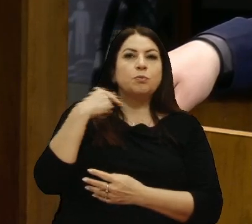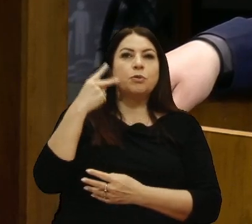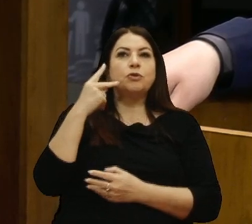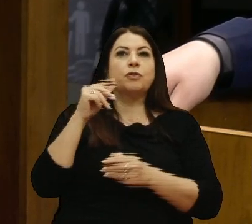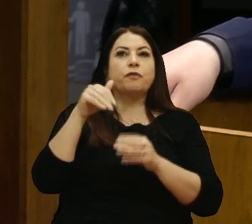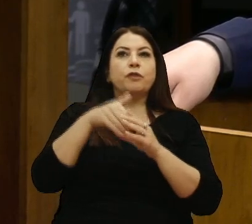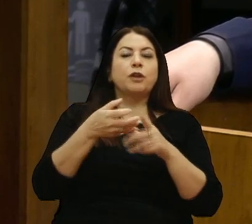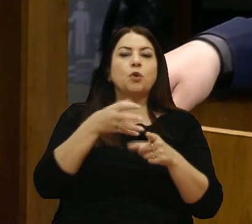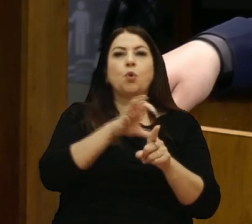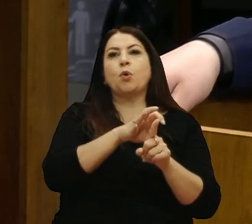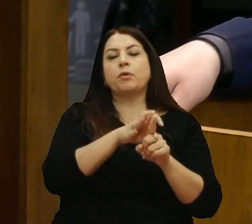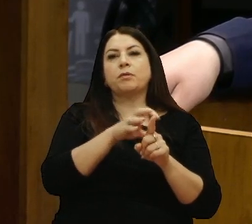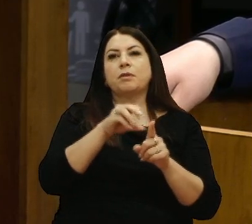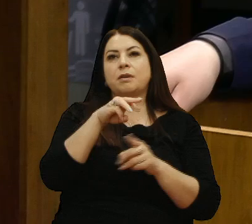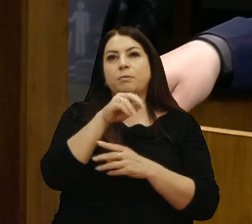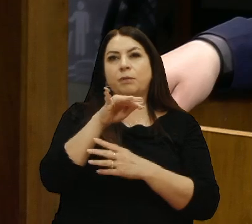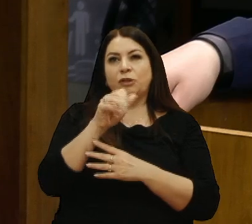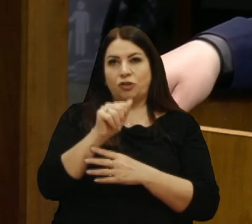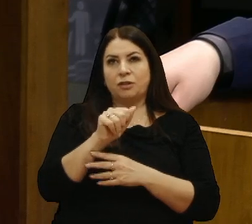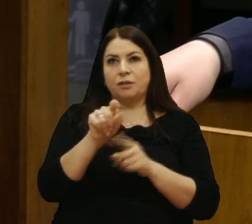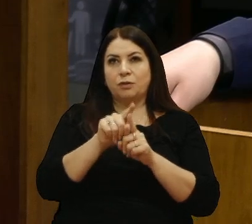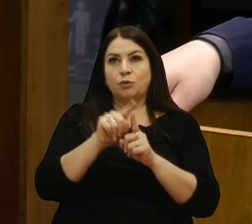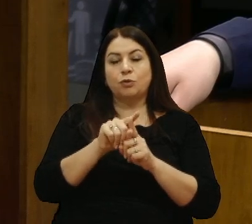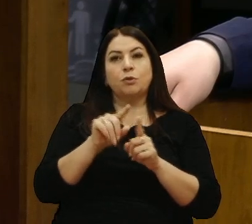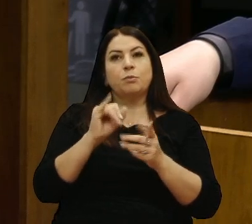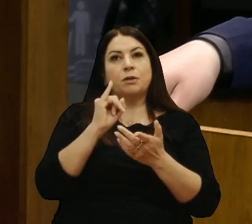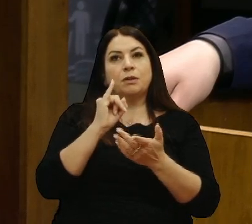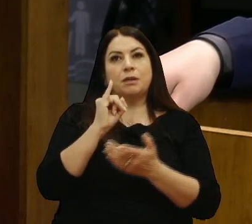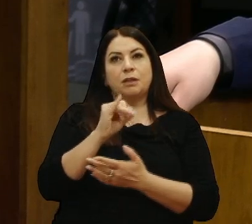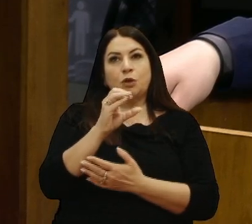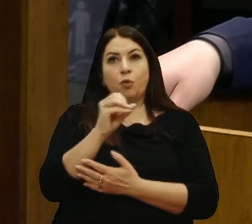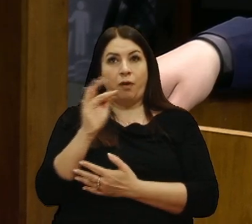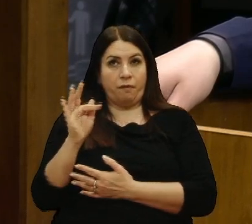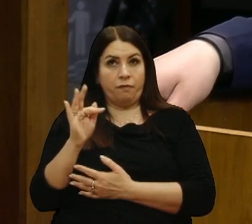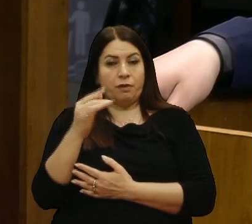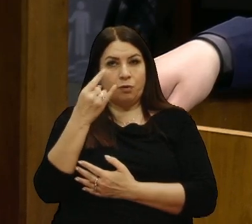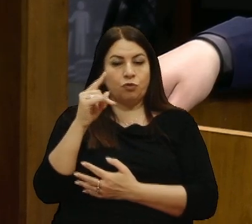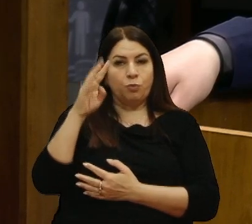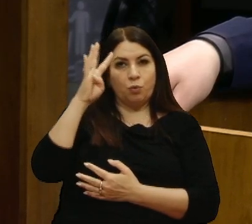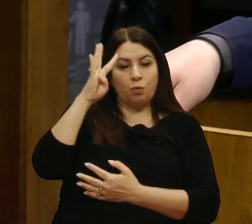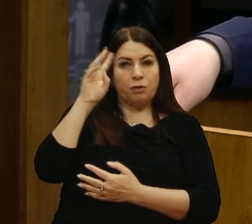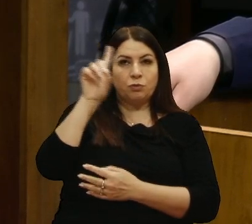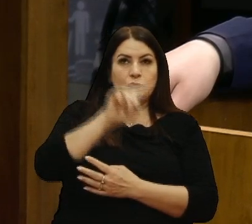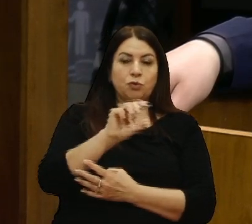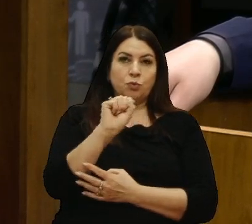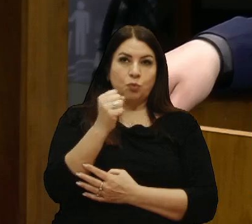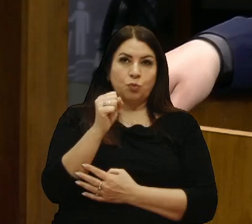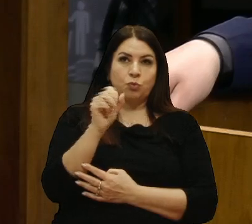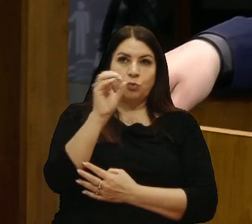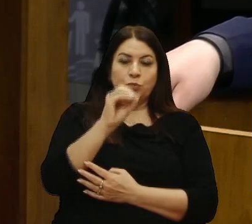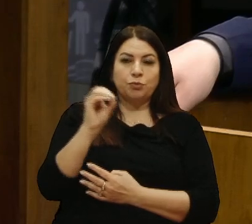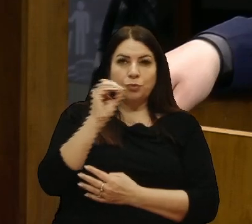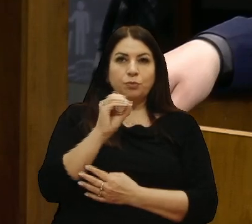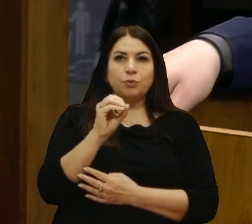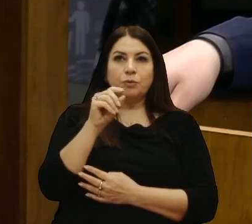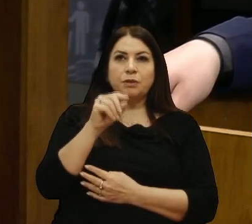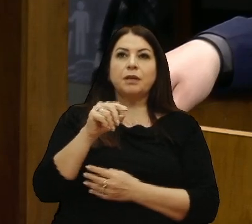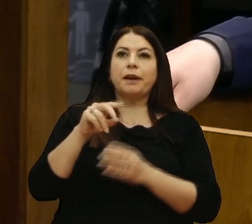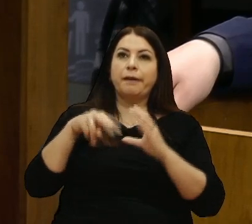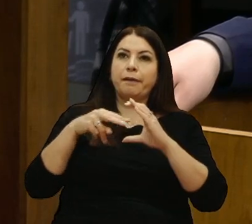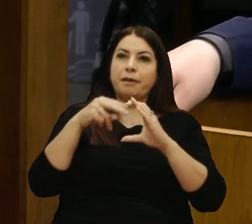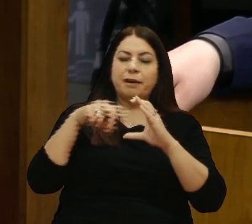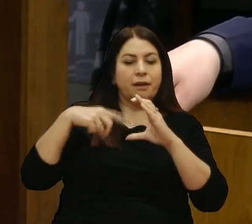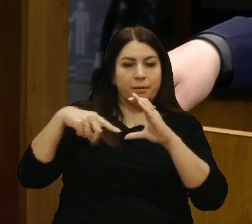votaram contra a medida provisória do Imposto sobre Operações Financeiras IOF na última quarta-feira, dia 8 de outubro, na Câmara dos